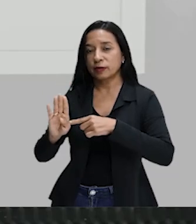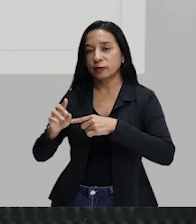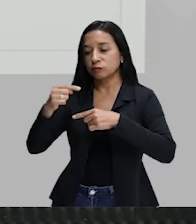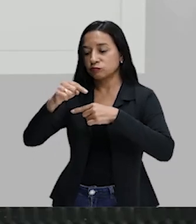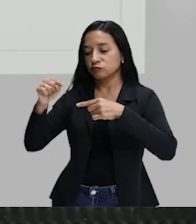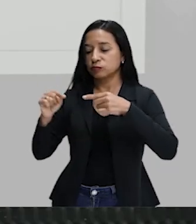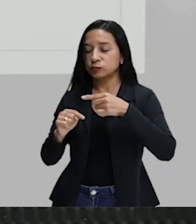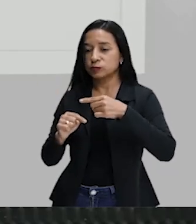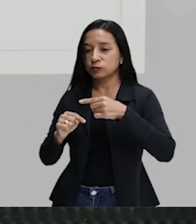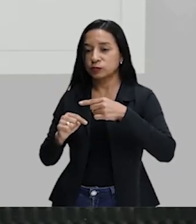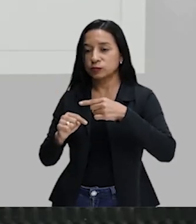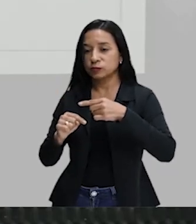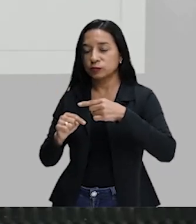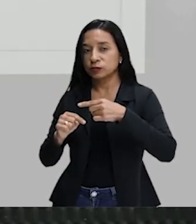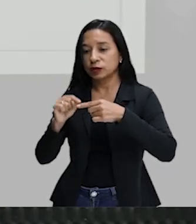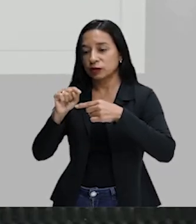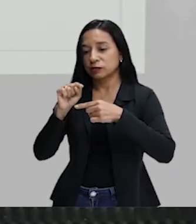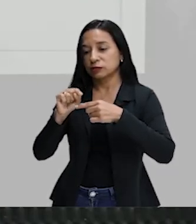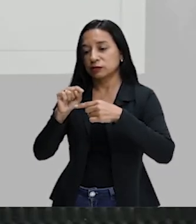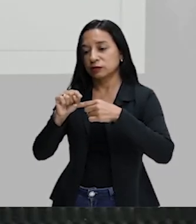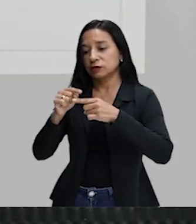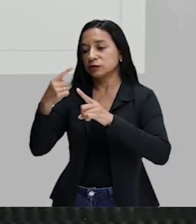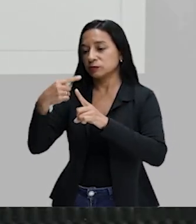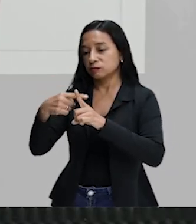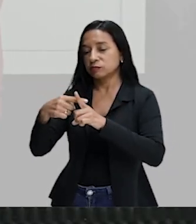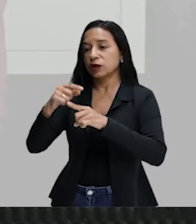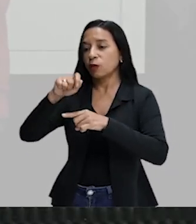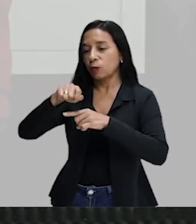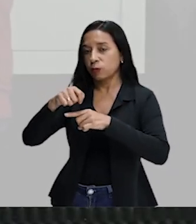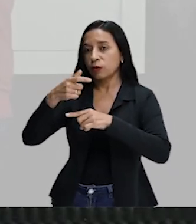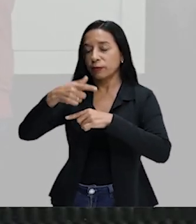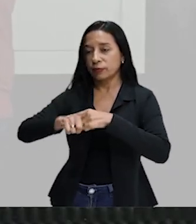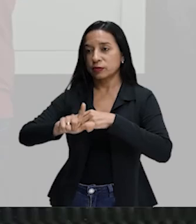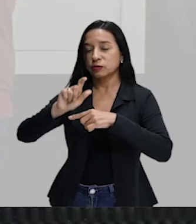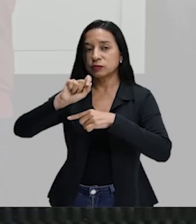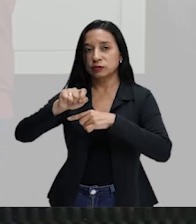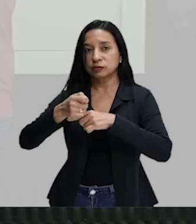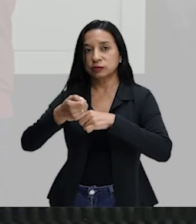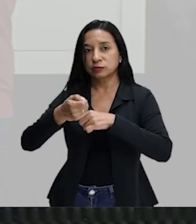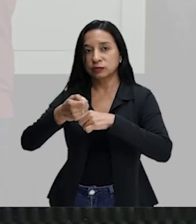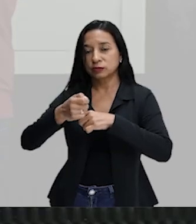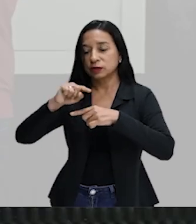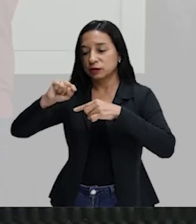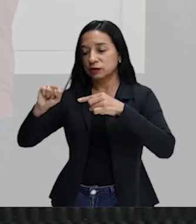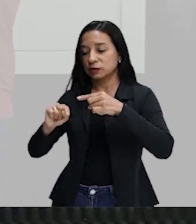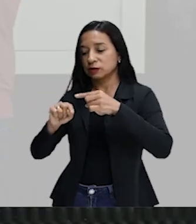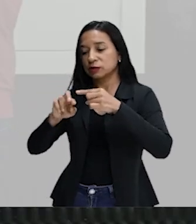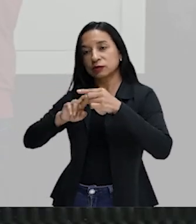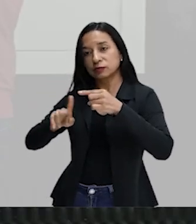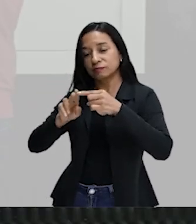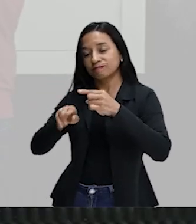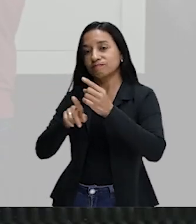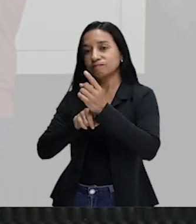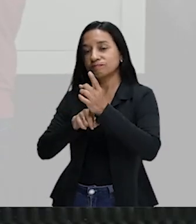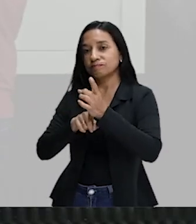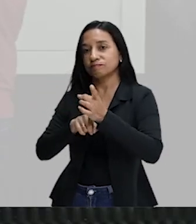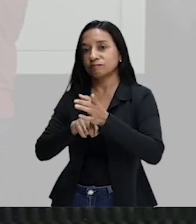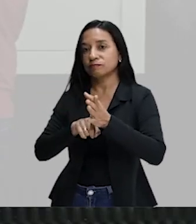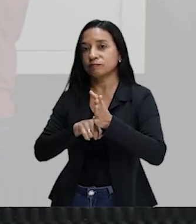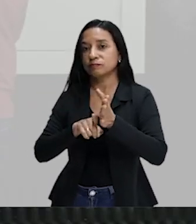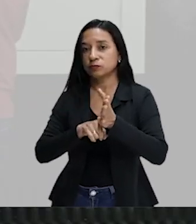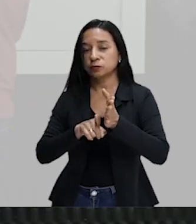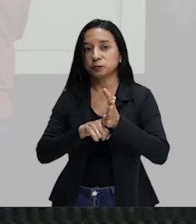fica menos. Quando é a diferença, quando você tiver, por exemplo, tangente de A menos